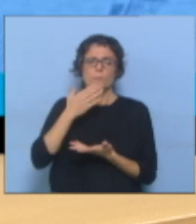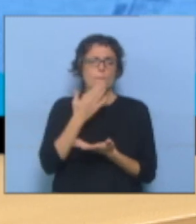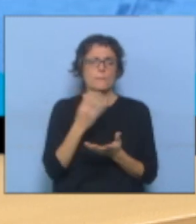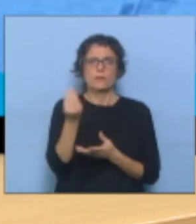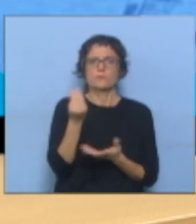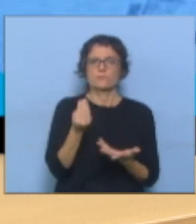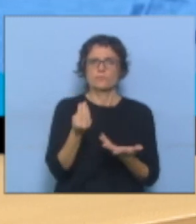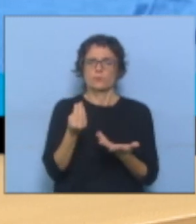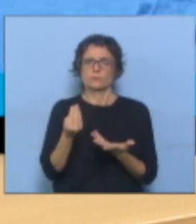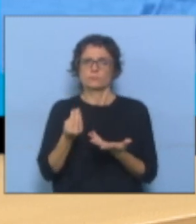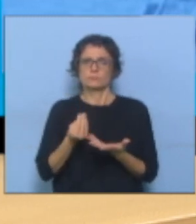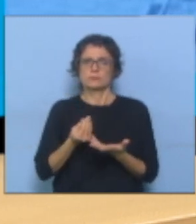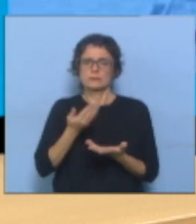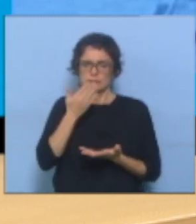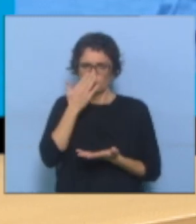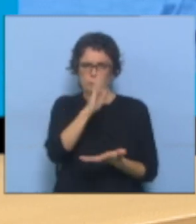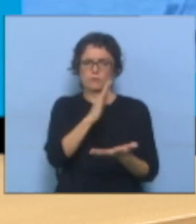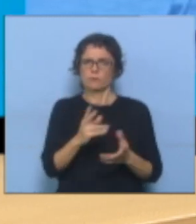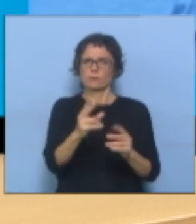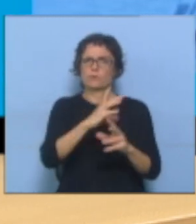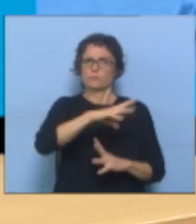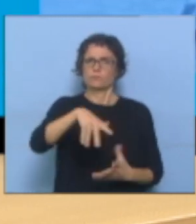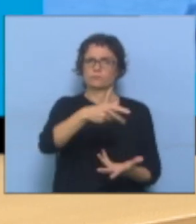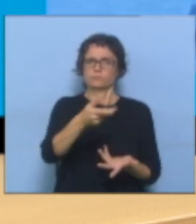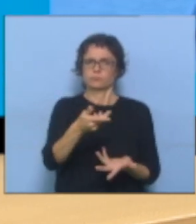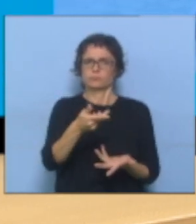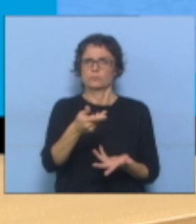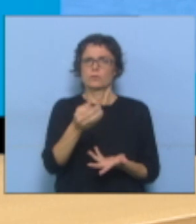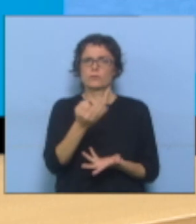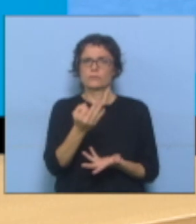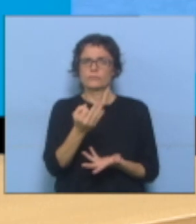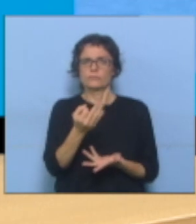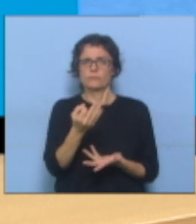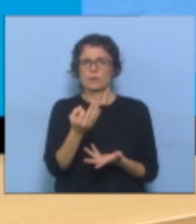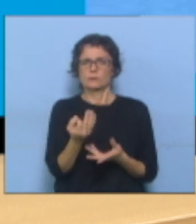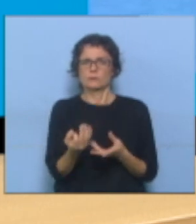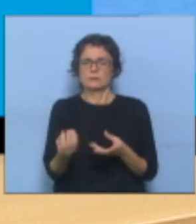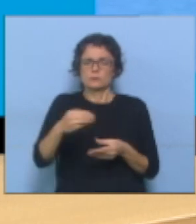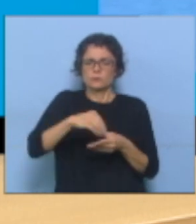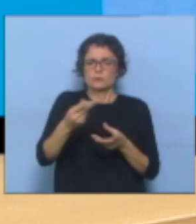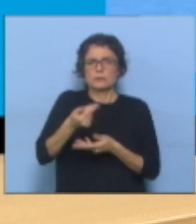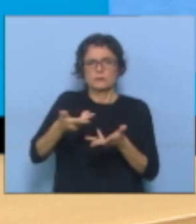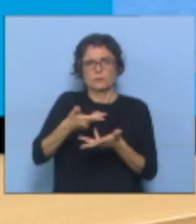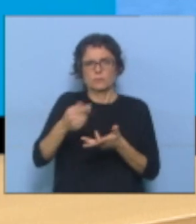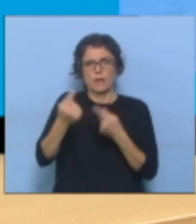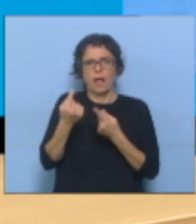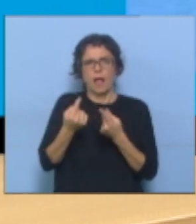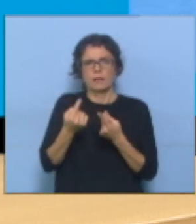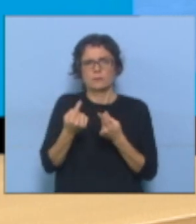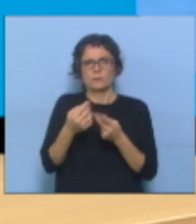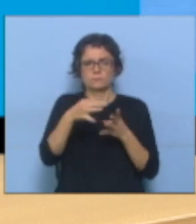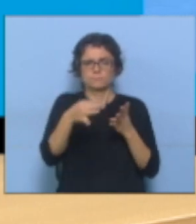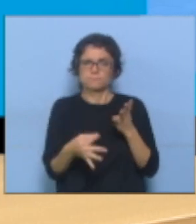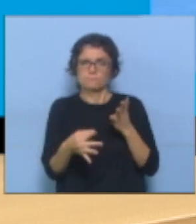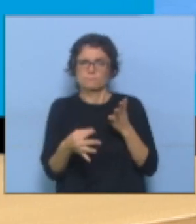e com modelos distintos, que façam a introdução na economia de variáveis não económicas. Portanto, como por exemplo